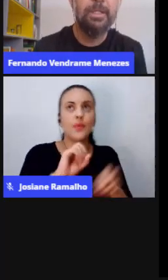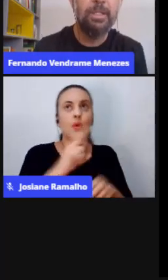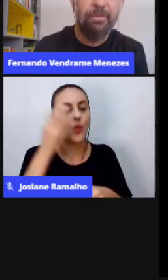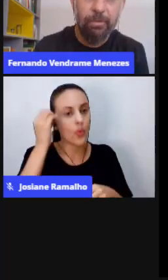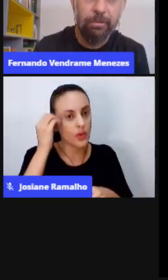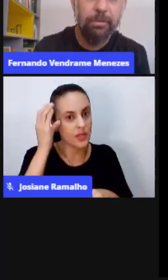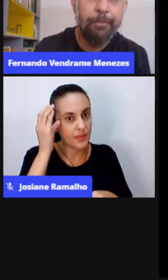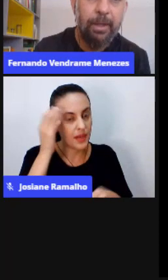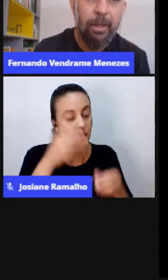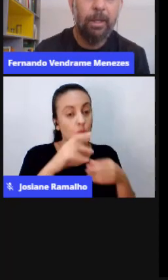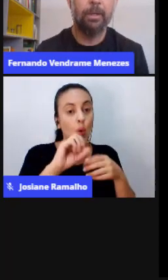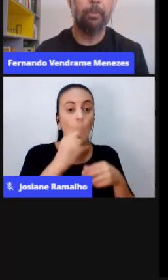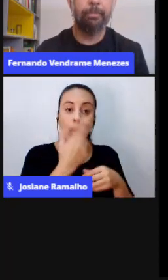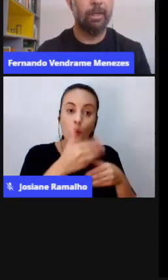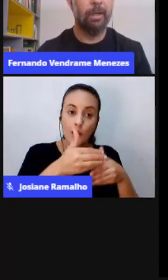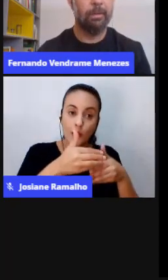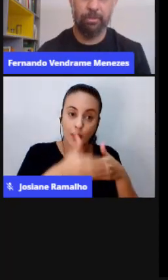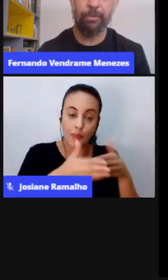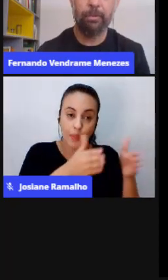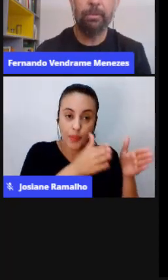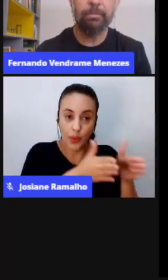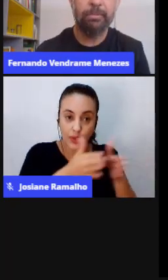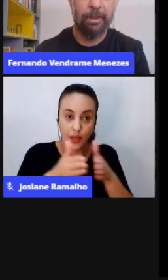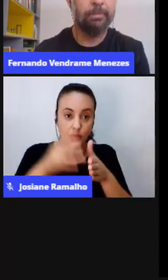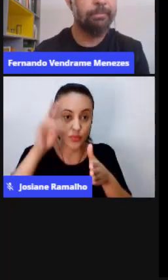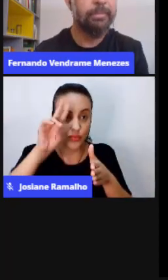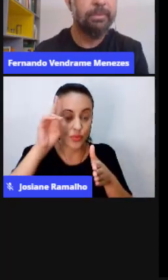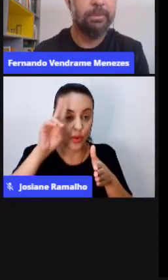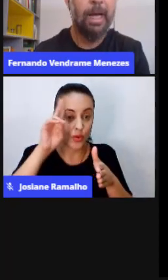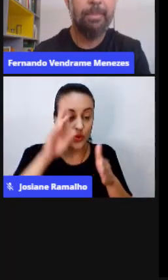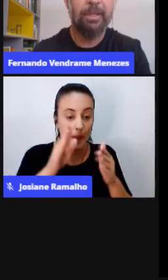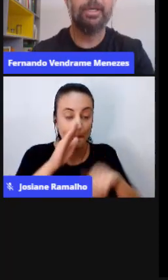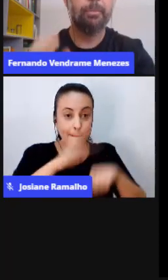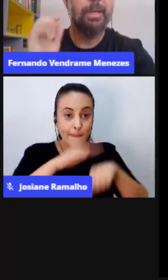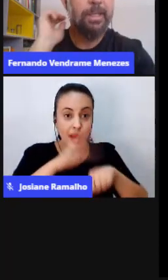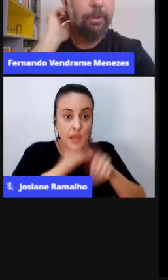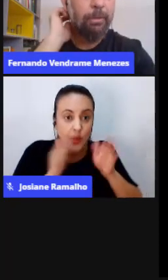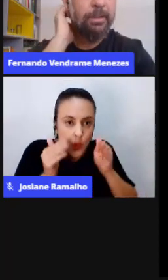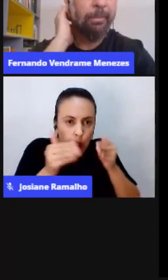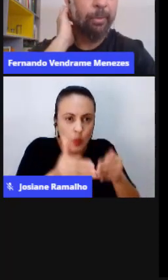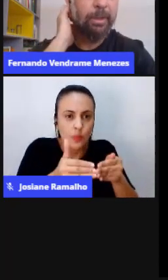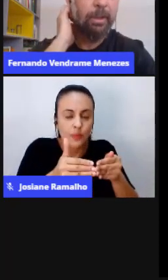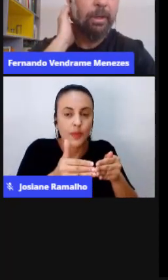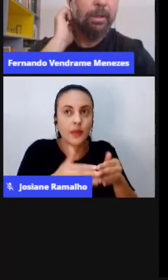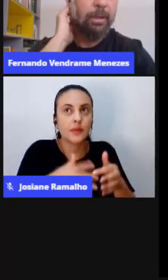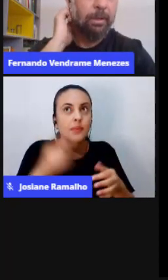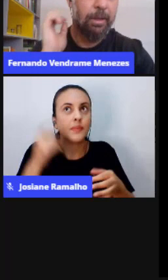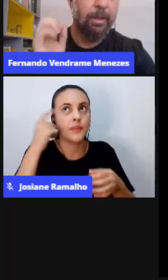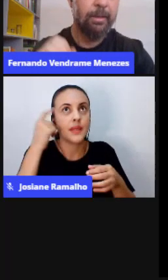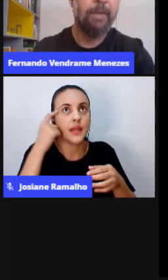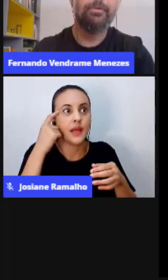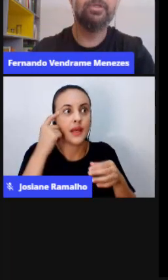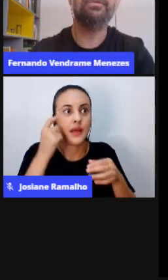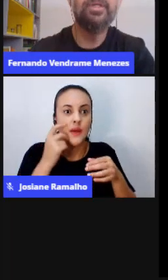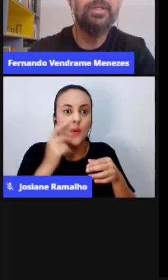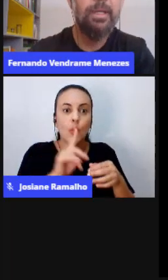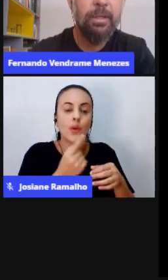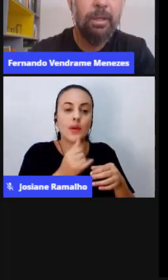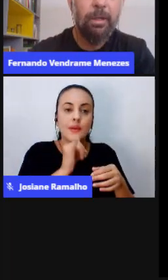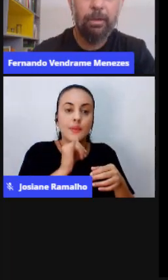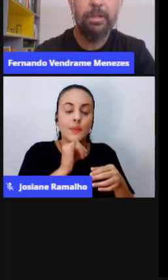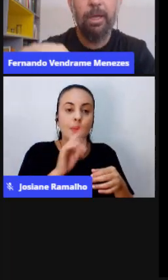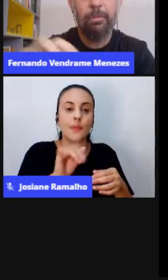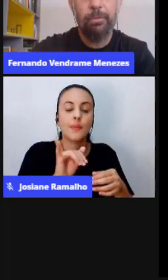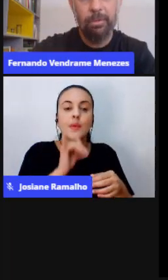mais específicos. Então, só vou rapidamente pensar num exemplo aqui. A Revolução